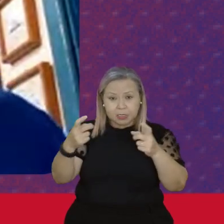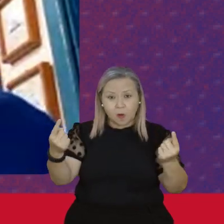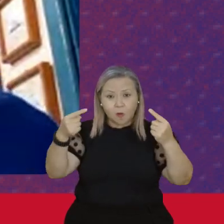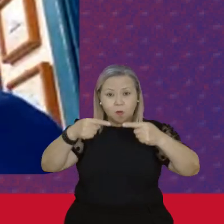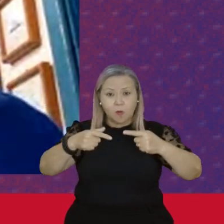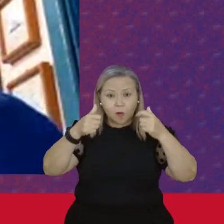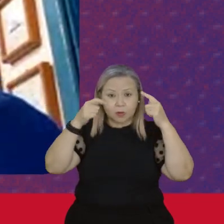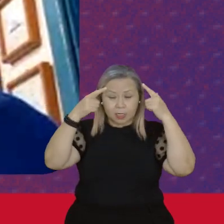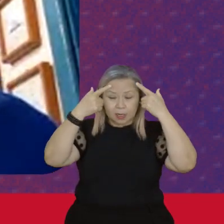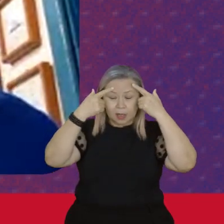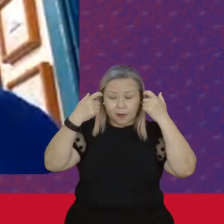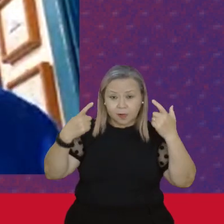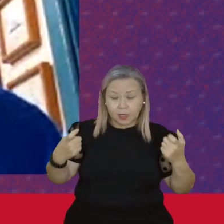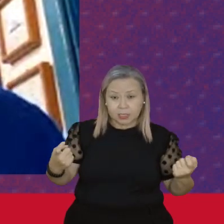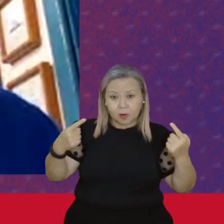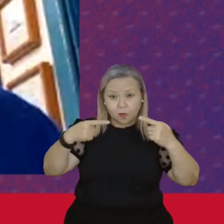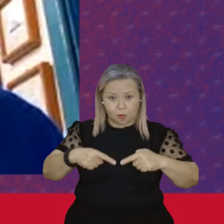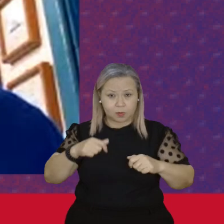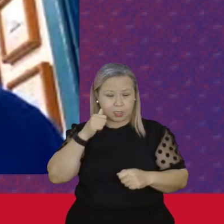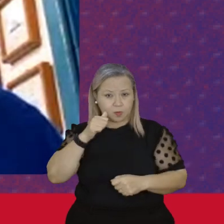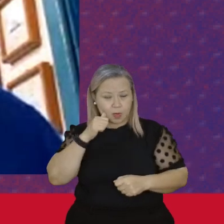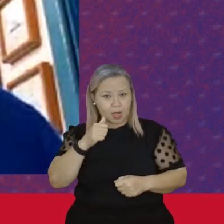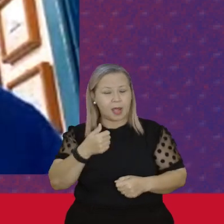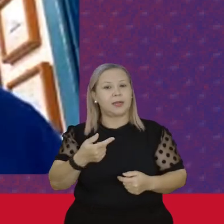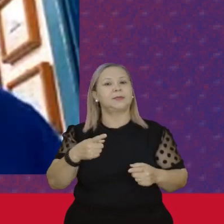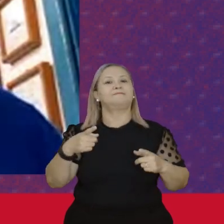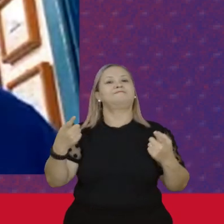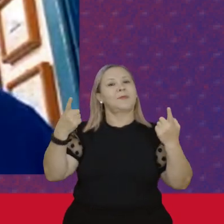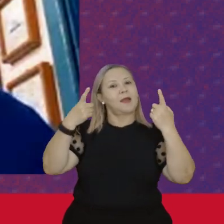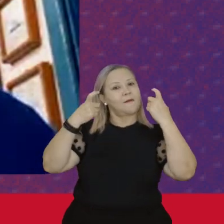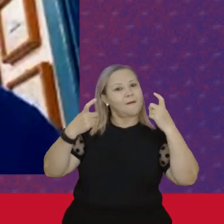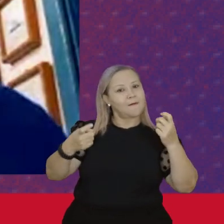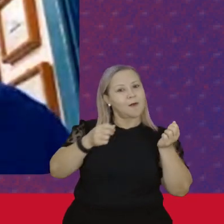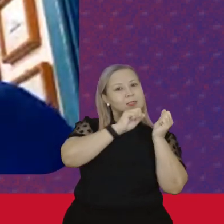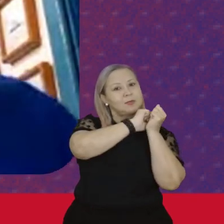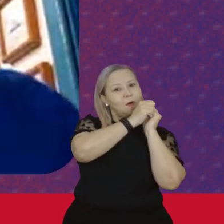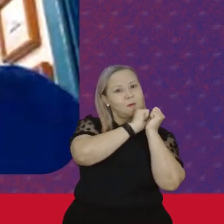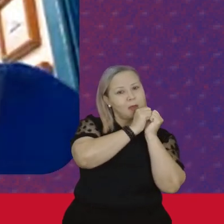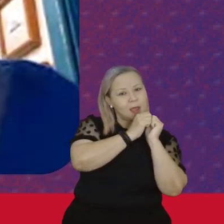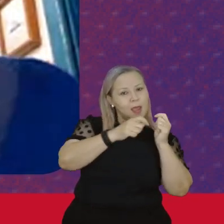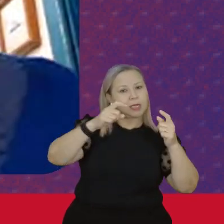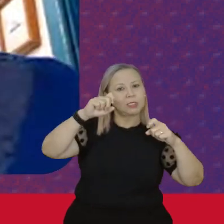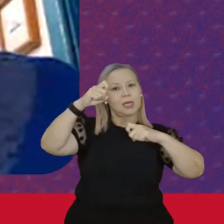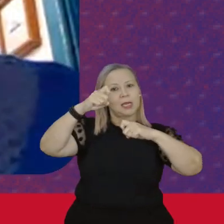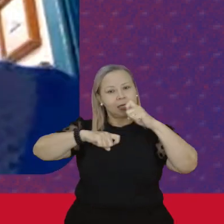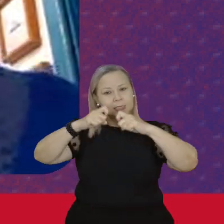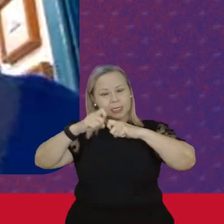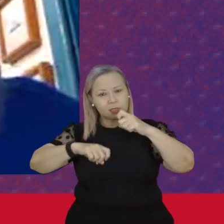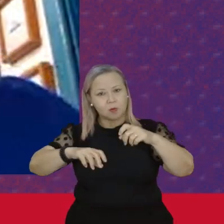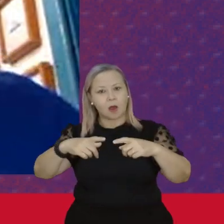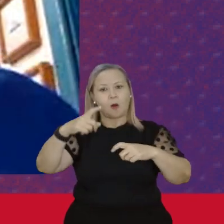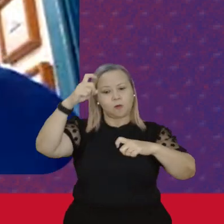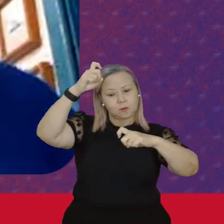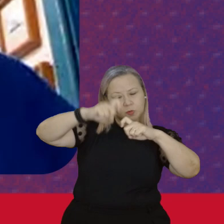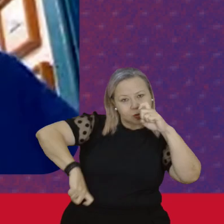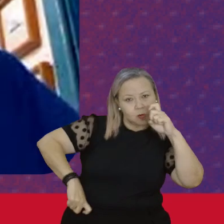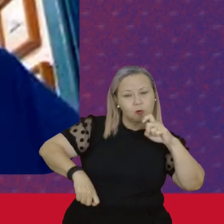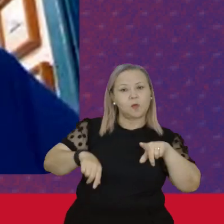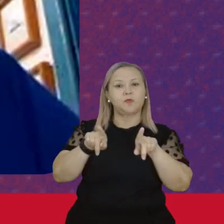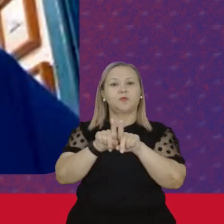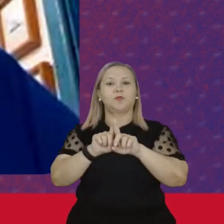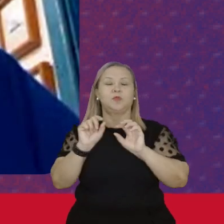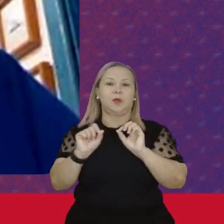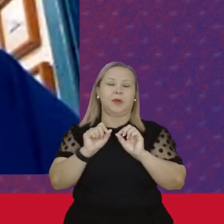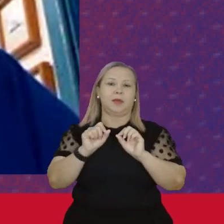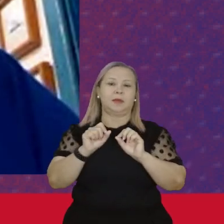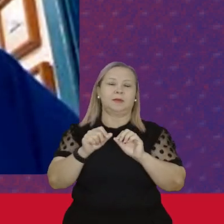inclusive a violência doméstica, a violência sexual, o estupro. Esse movimento traz